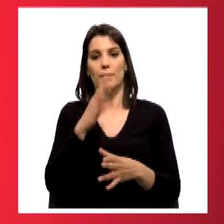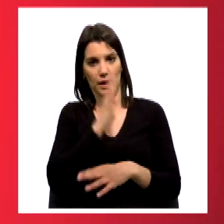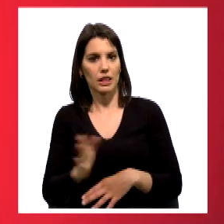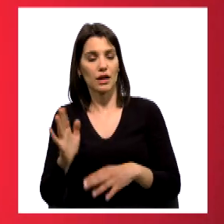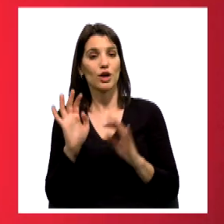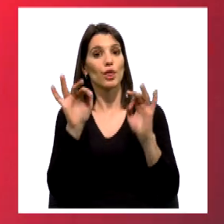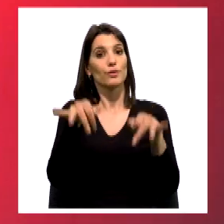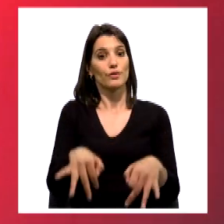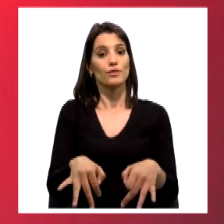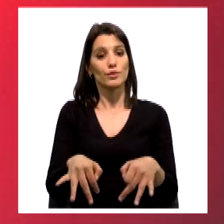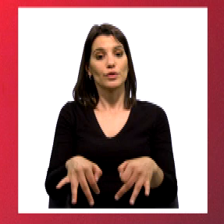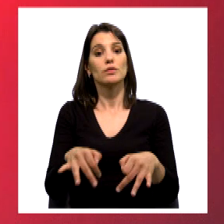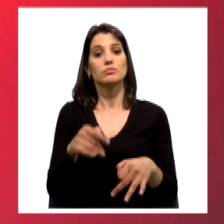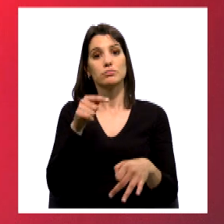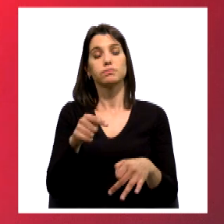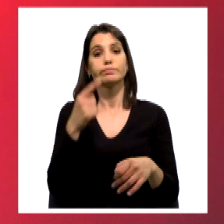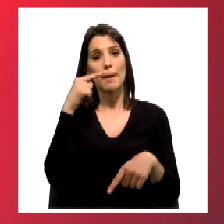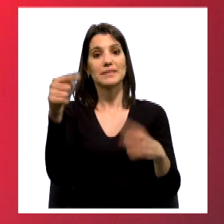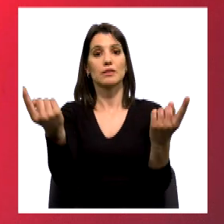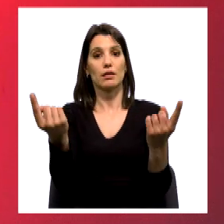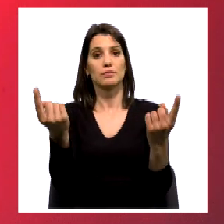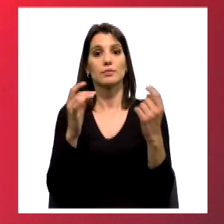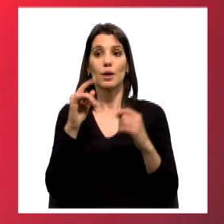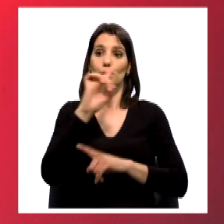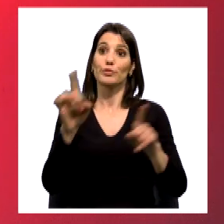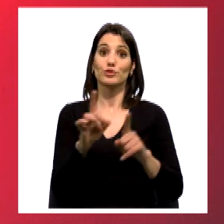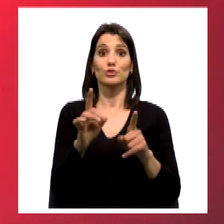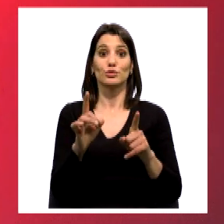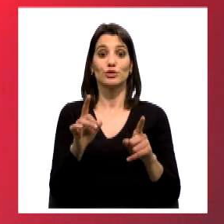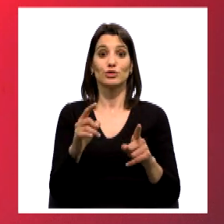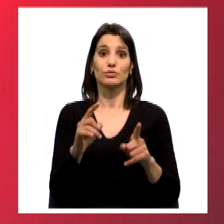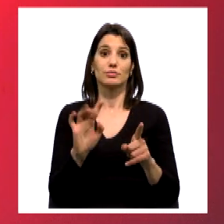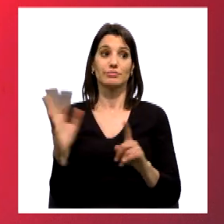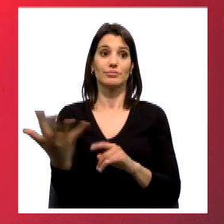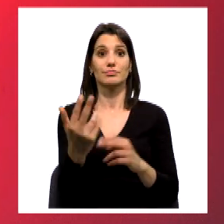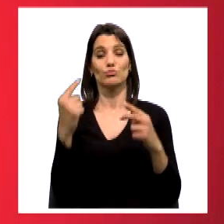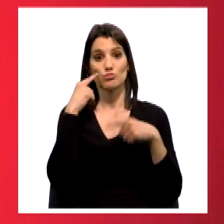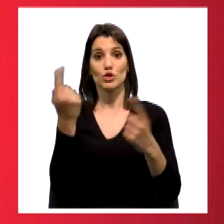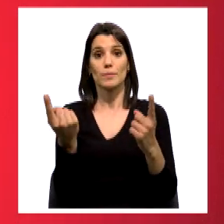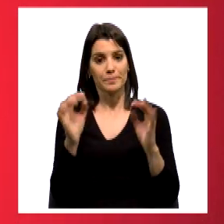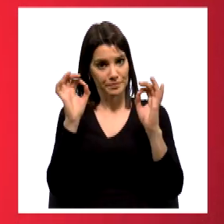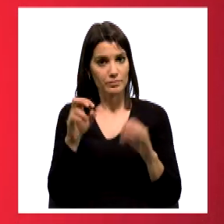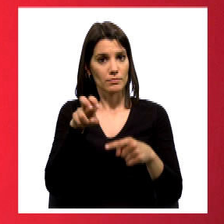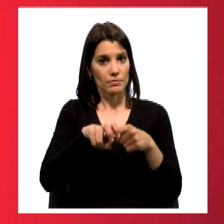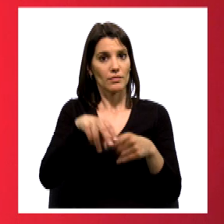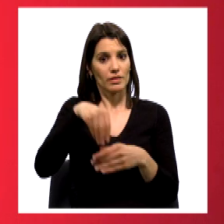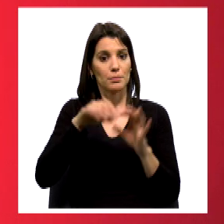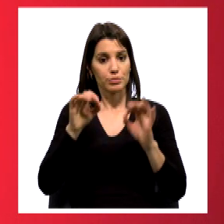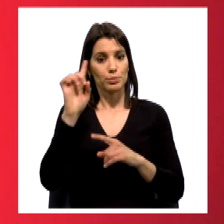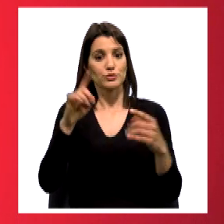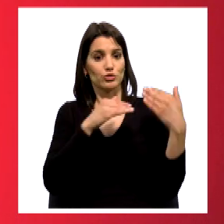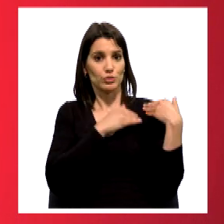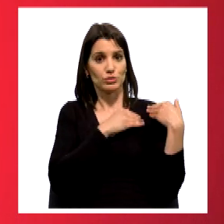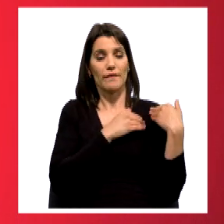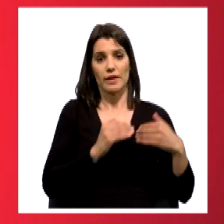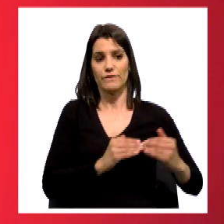parte da produção da ideia e a parte final da apresentação, em que tivemos que apresentar aos professores e ao cliente. Nós tínhamos, mesmo dentro da cadeira,